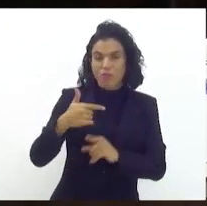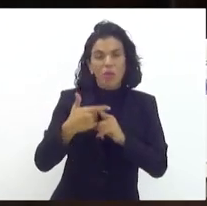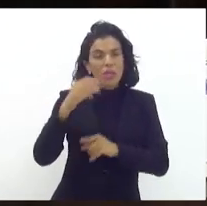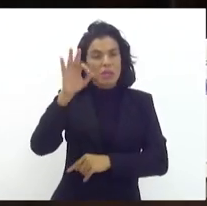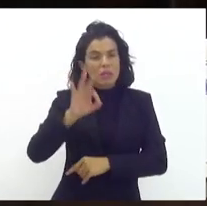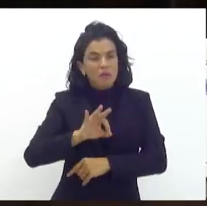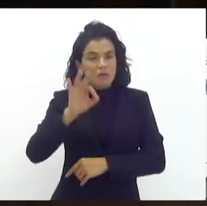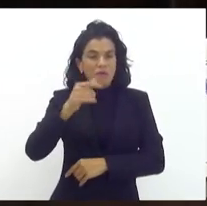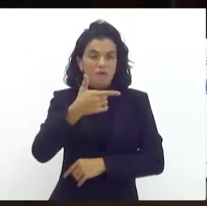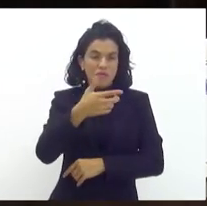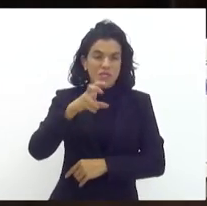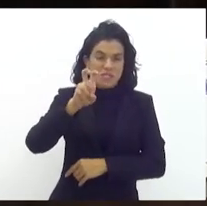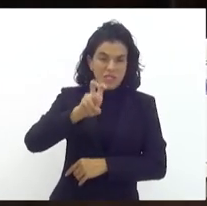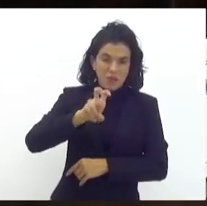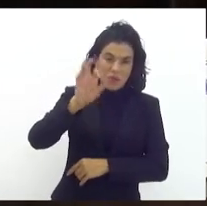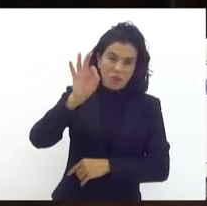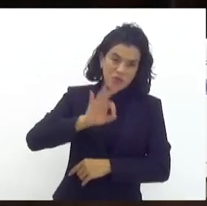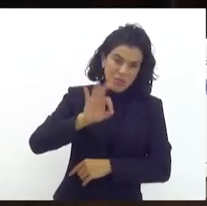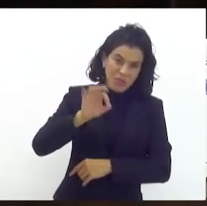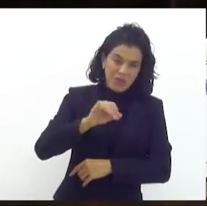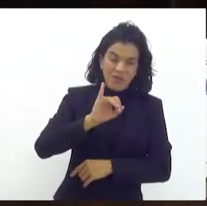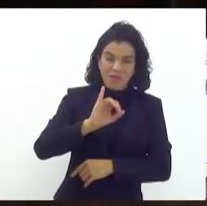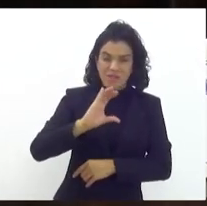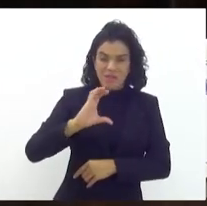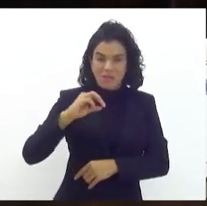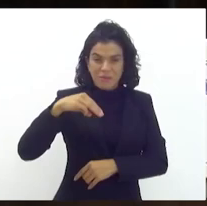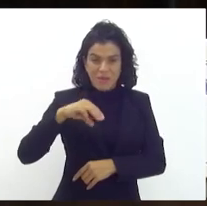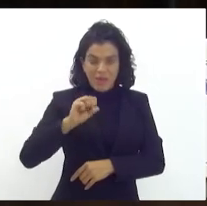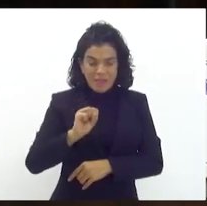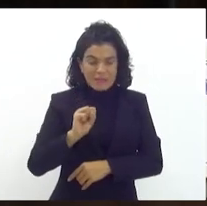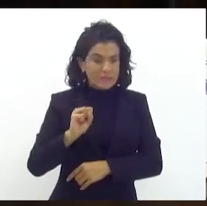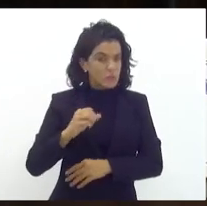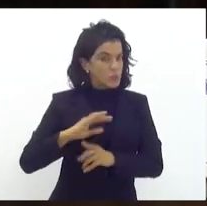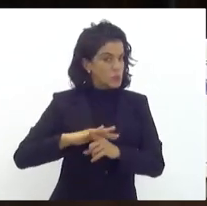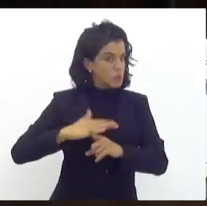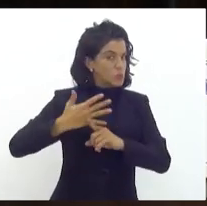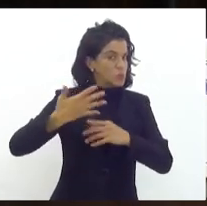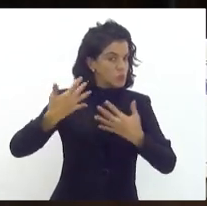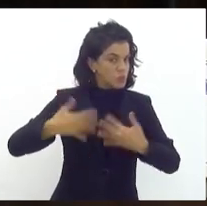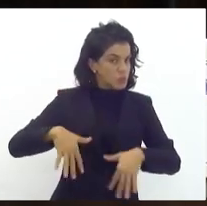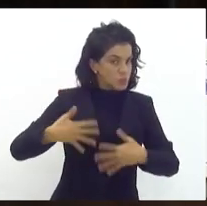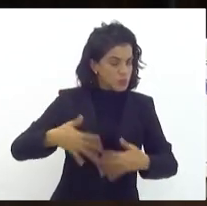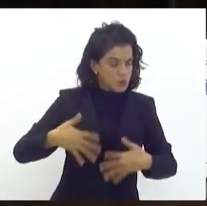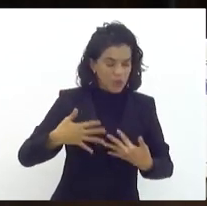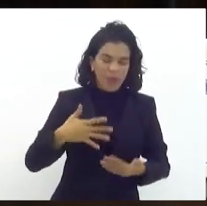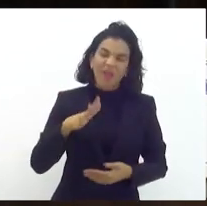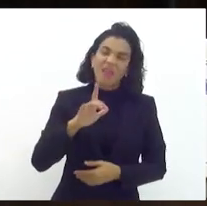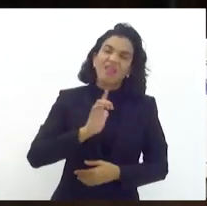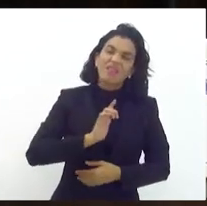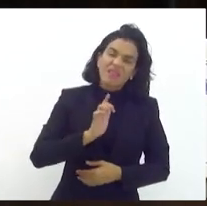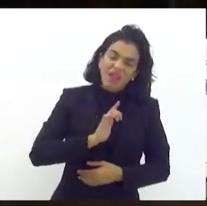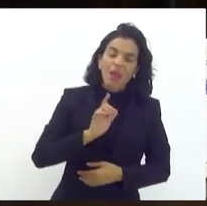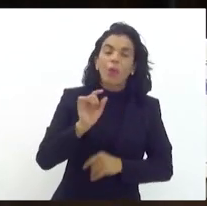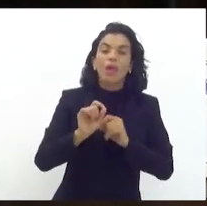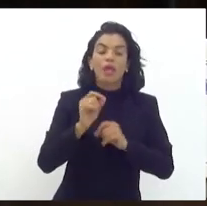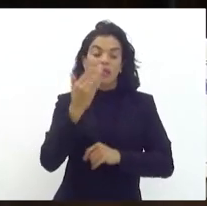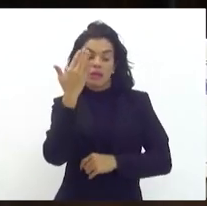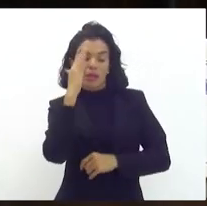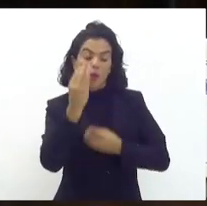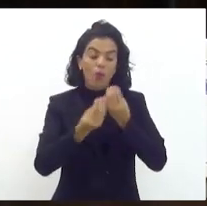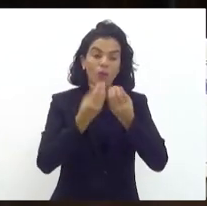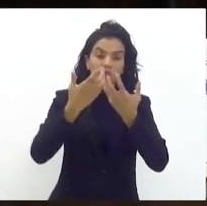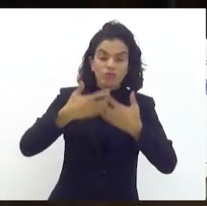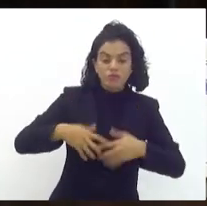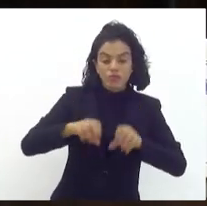ali a quantidade de 25% sobre ISS é muito elevada né apesar de Ah não temos que entender o sistema como